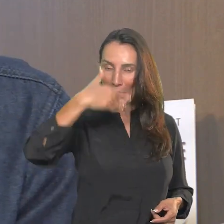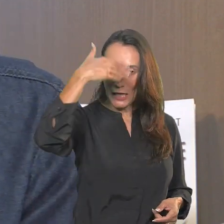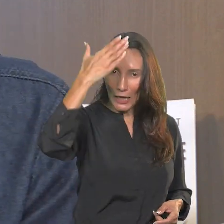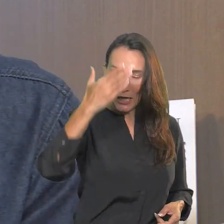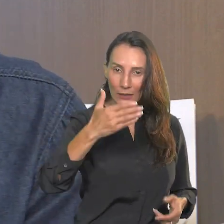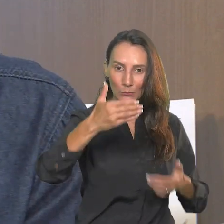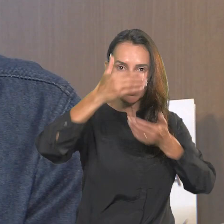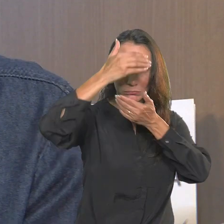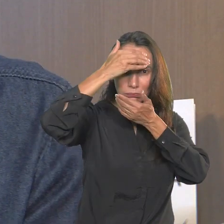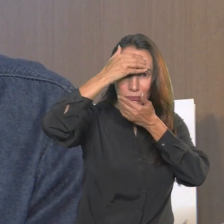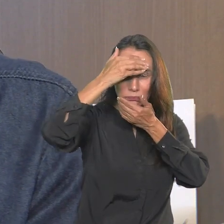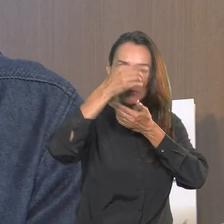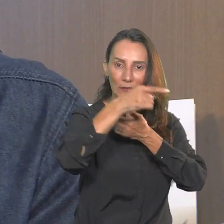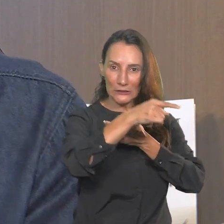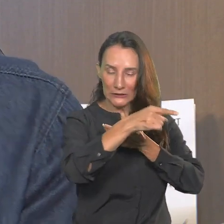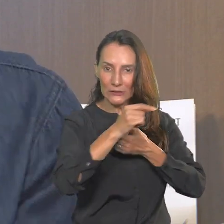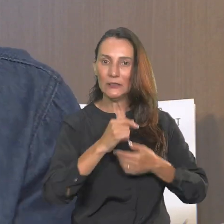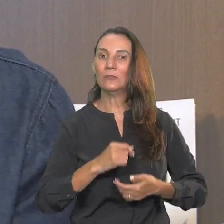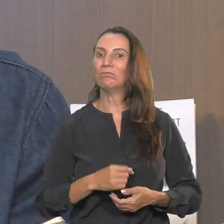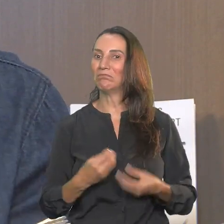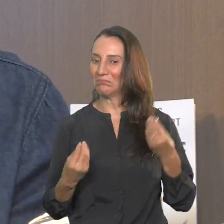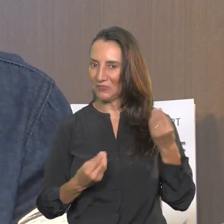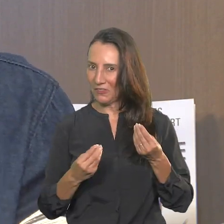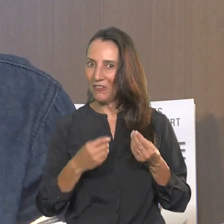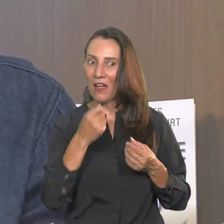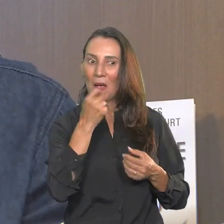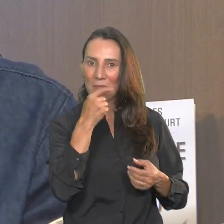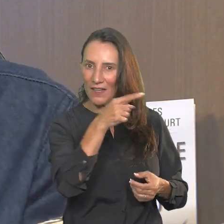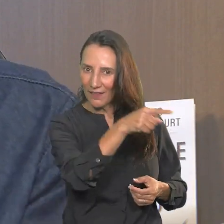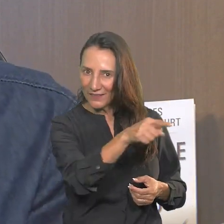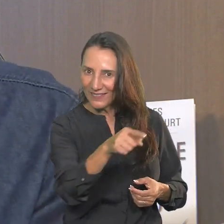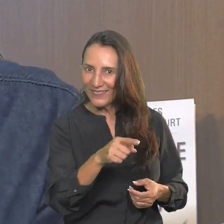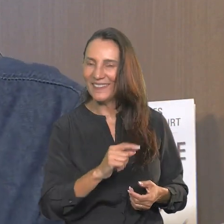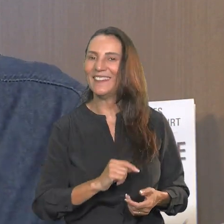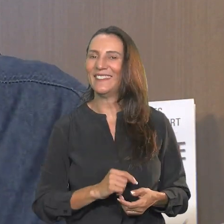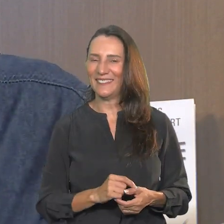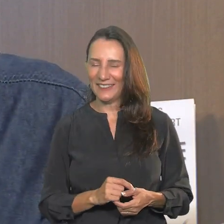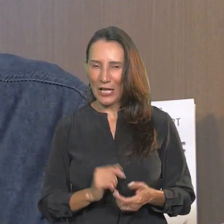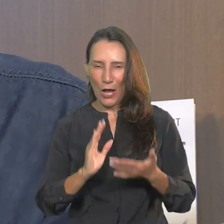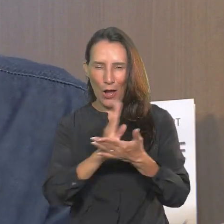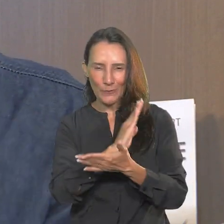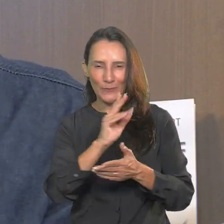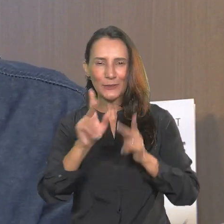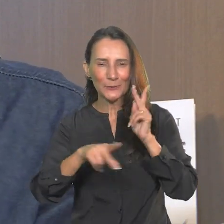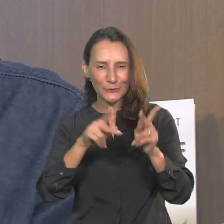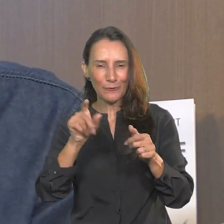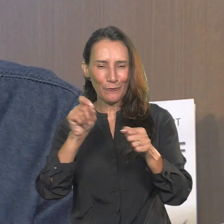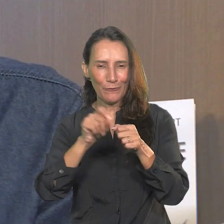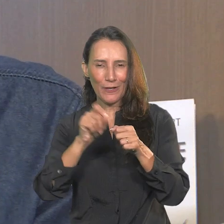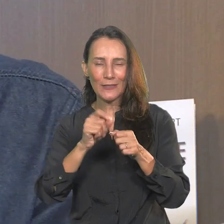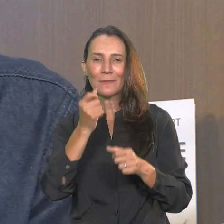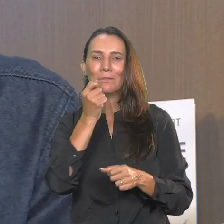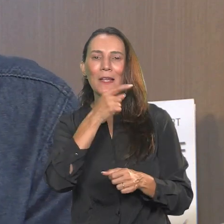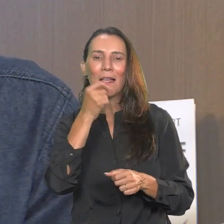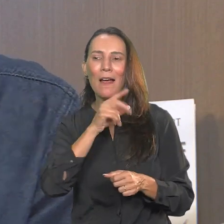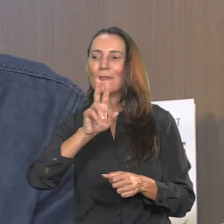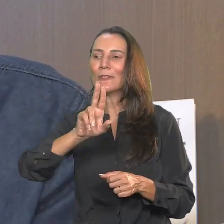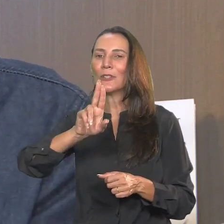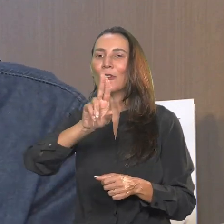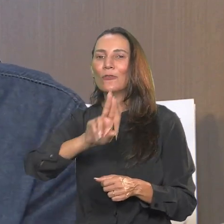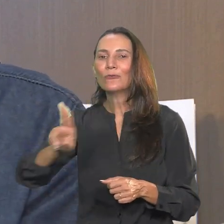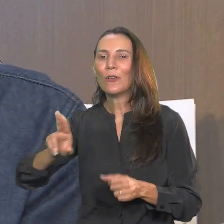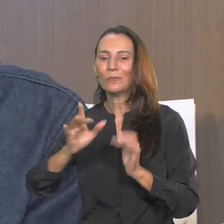muçulmano, faz do Islã, faz piada igual muitos aí fazem, piadas com o nome de